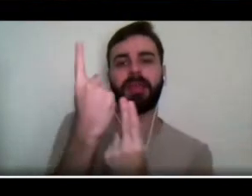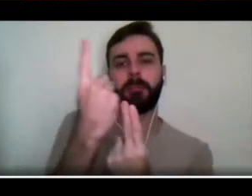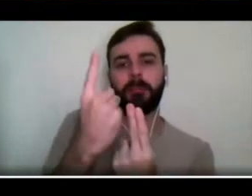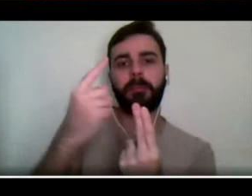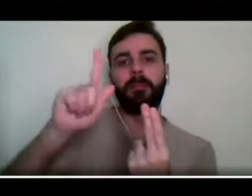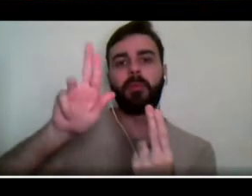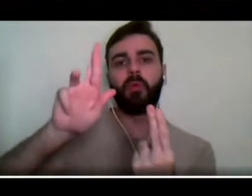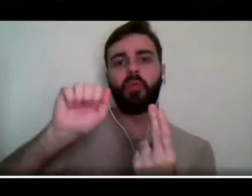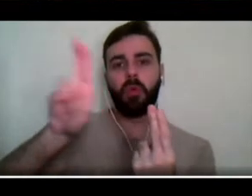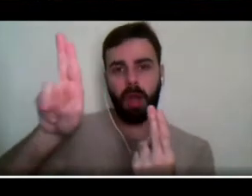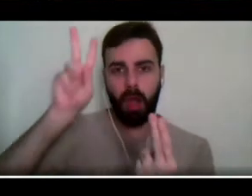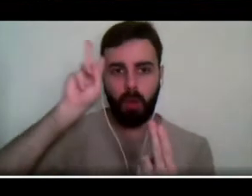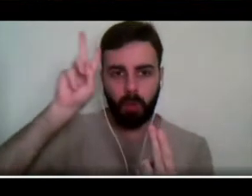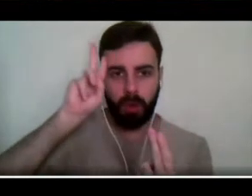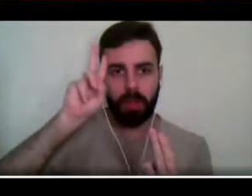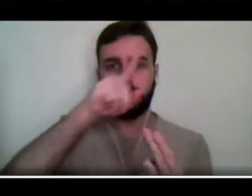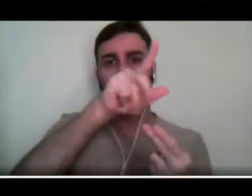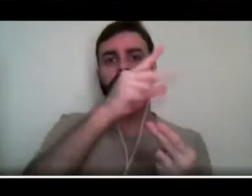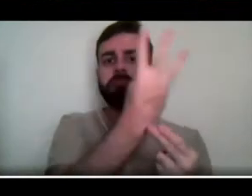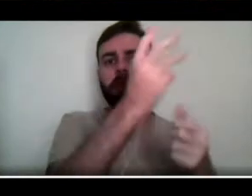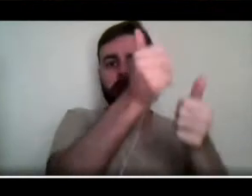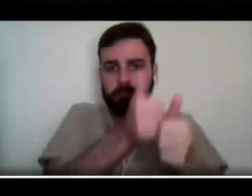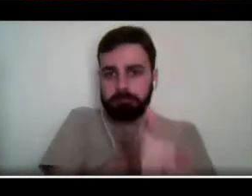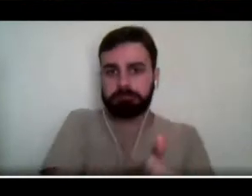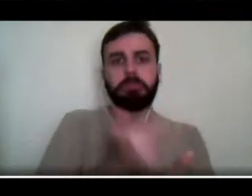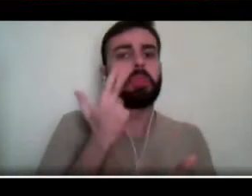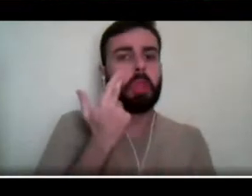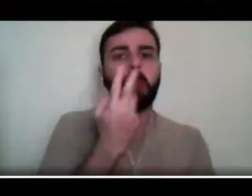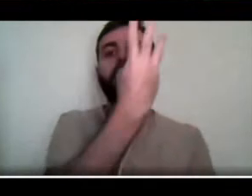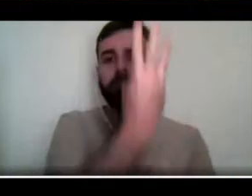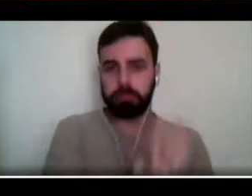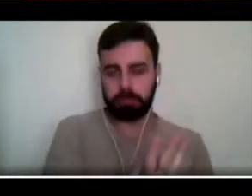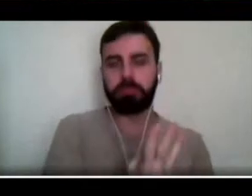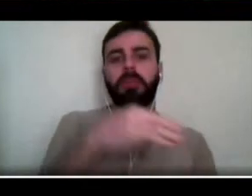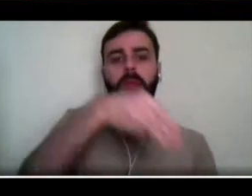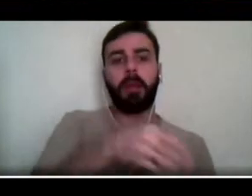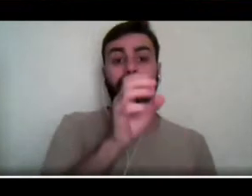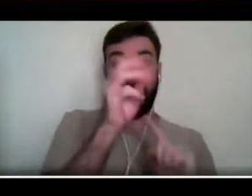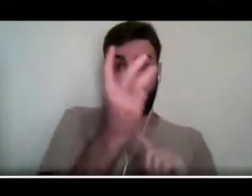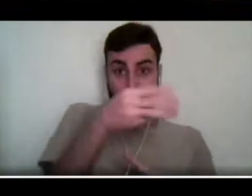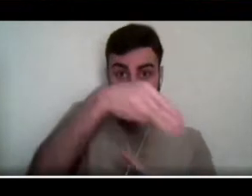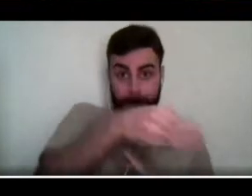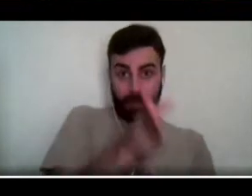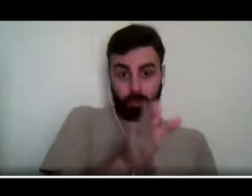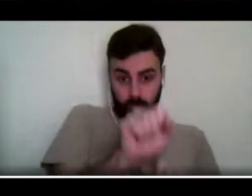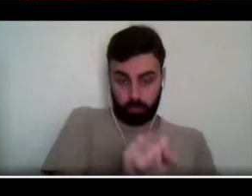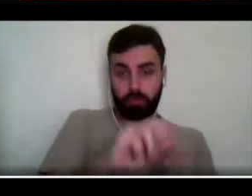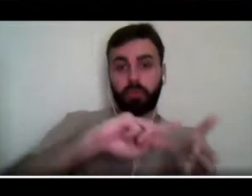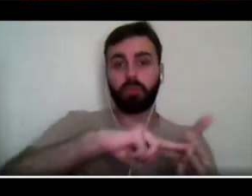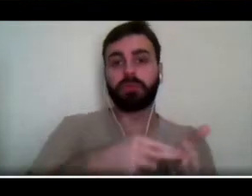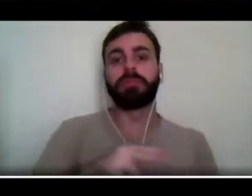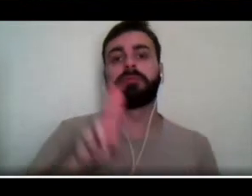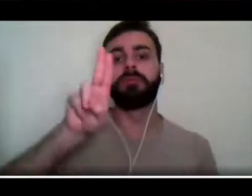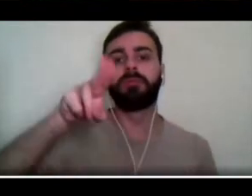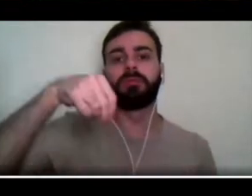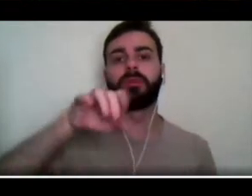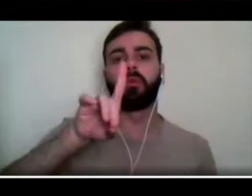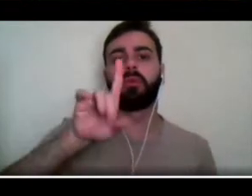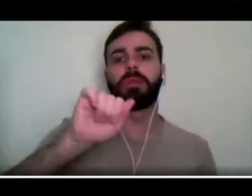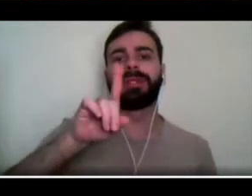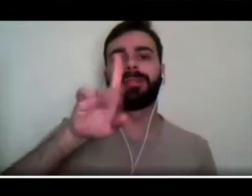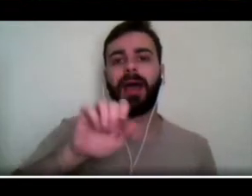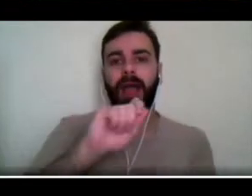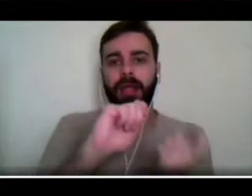acompanha, que nesse caso é 3 metros por segundo. E aqui eu fiz a mesma coisa, eu derivei, né? Grau 2